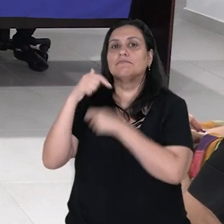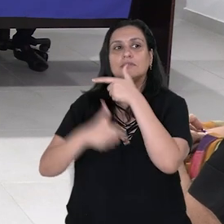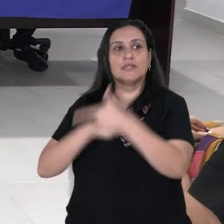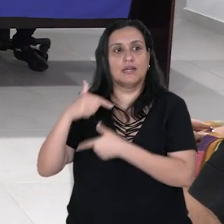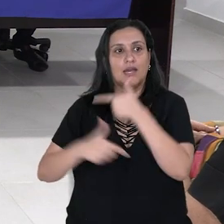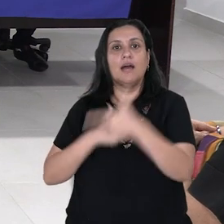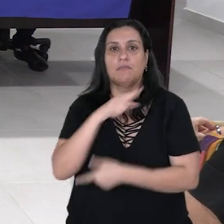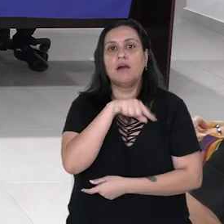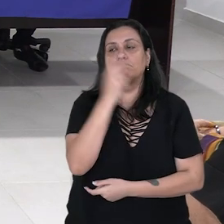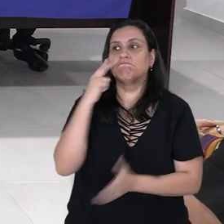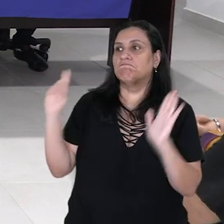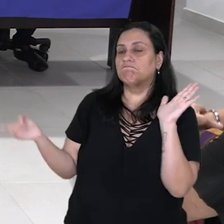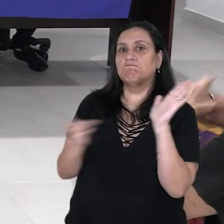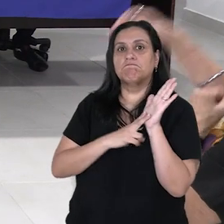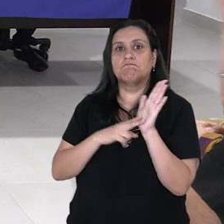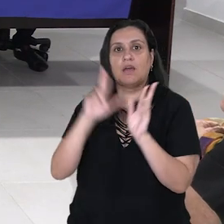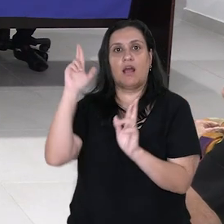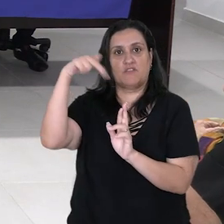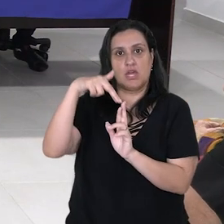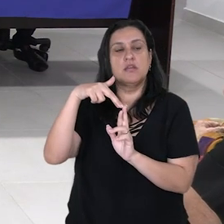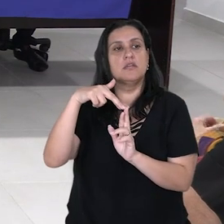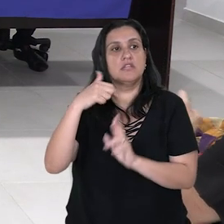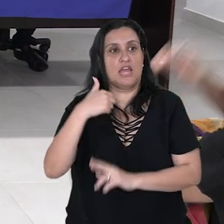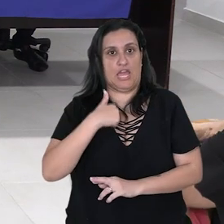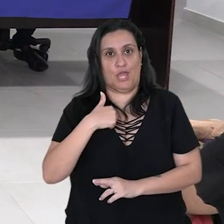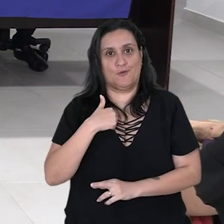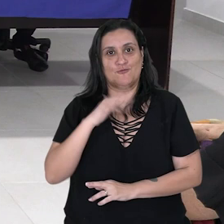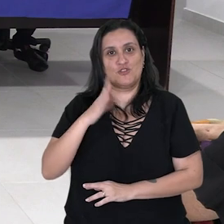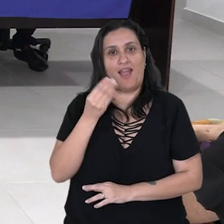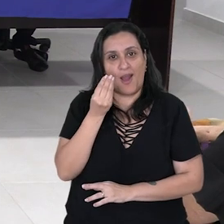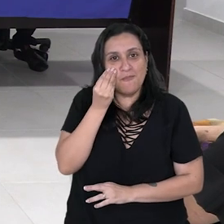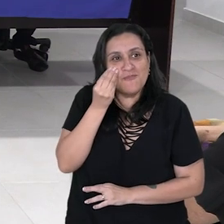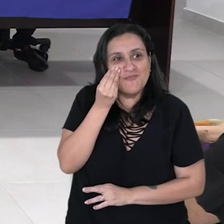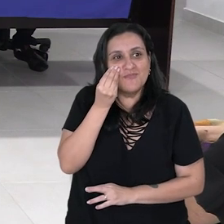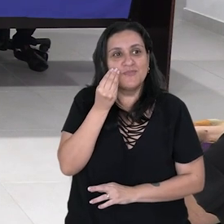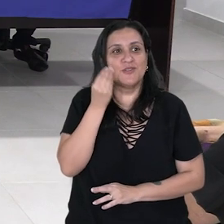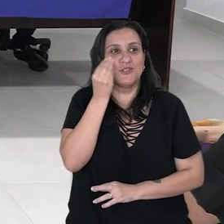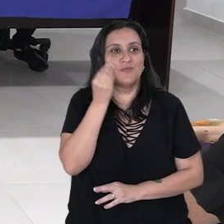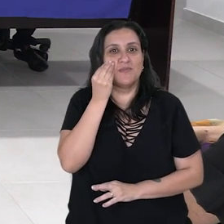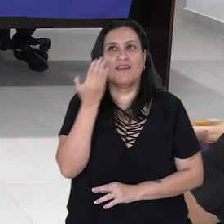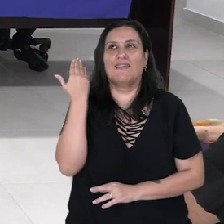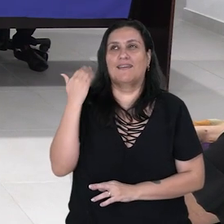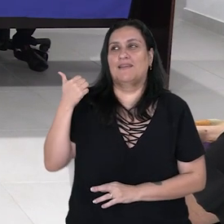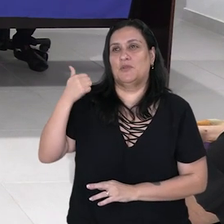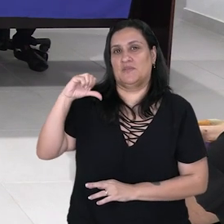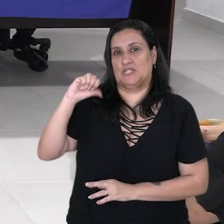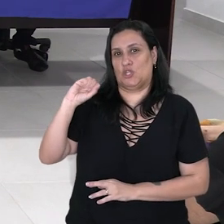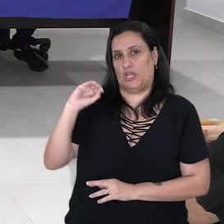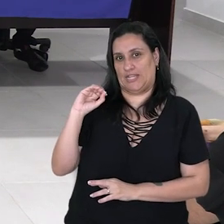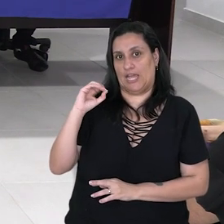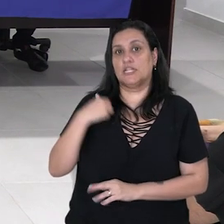que é reconhecido, acho que até no mundo inteiro. Eu tive a oportunidade, na década de 80,